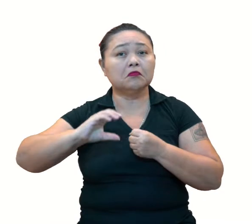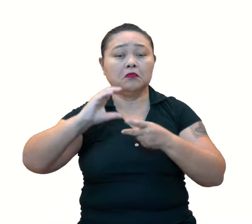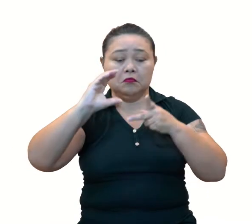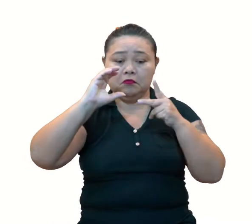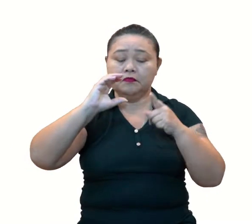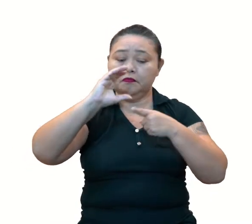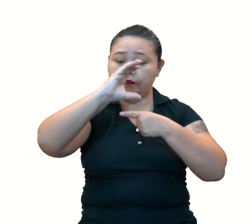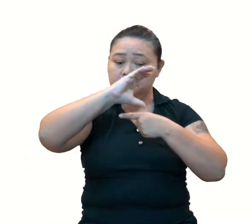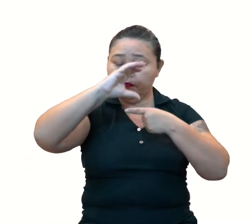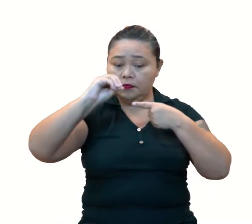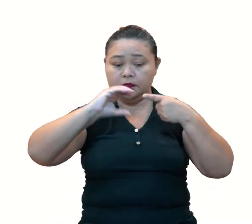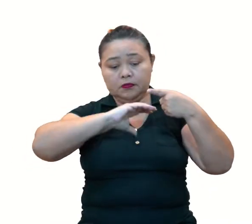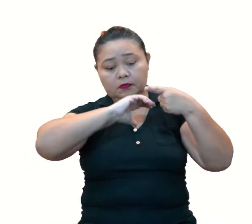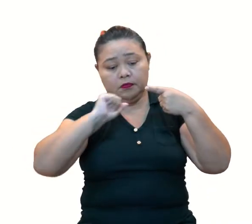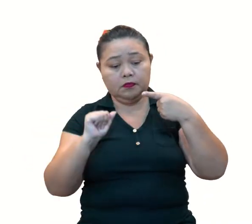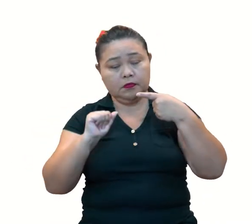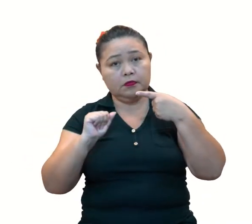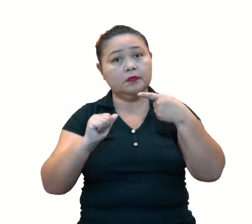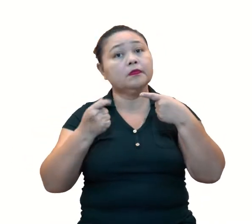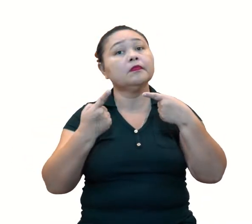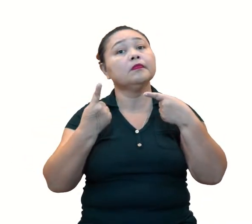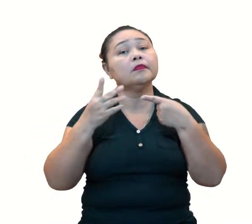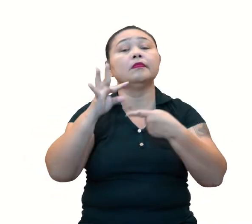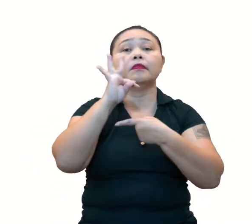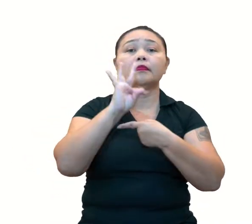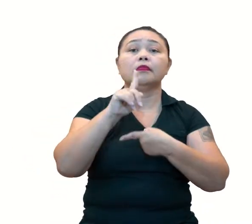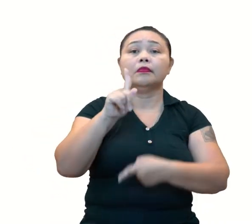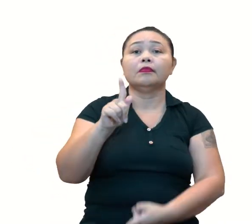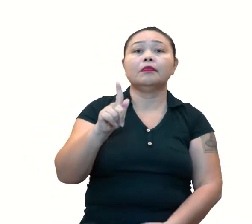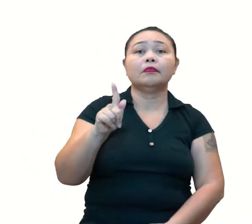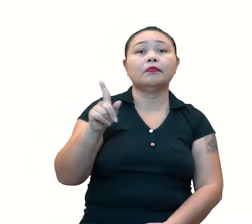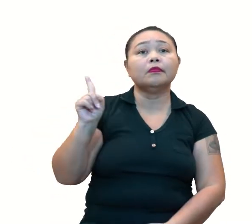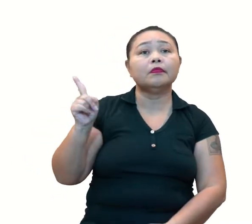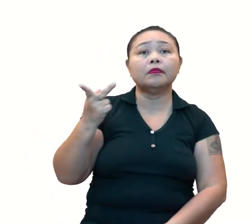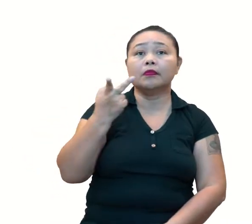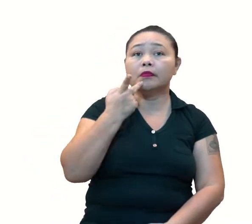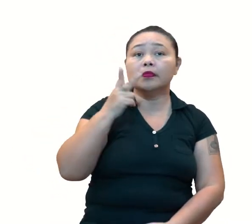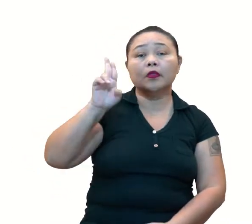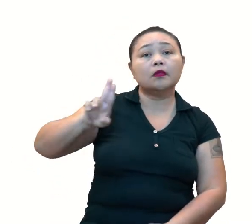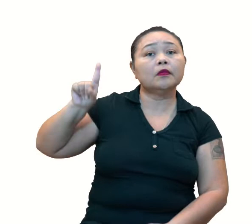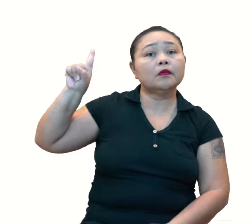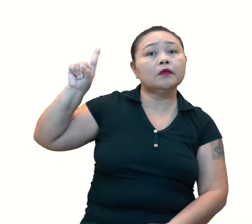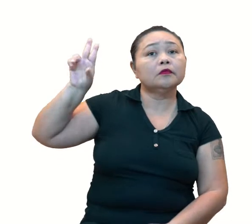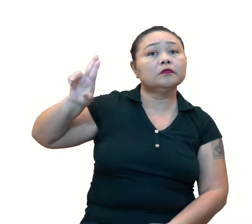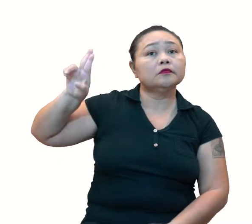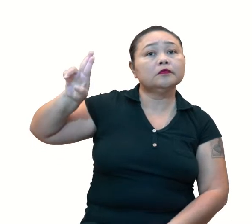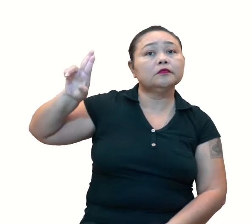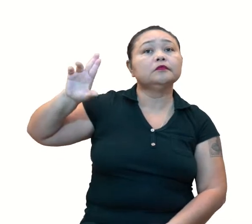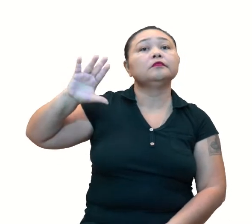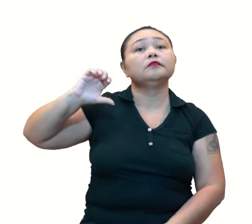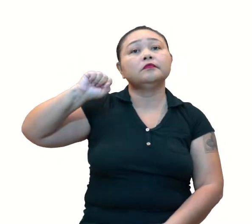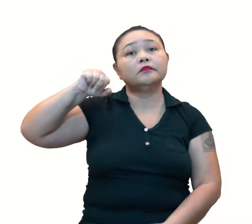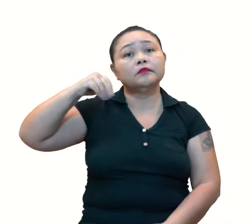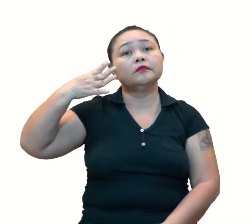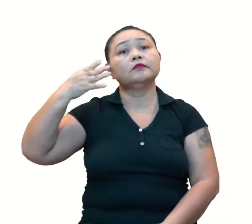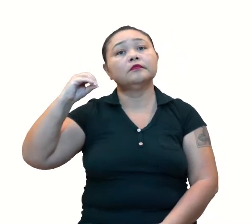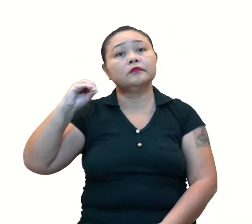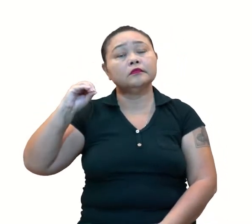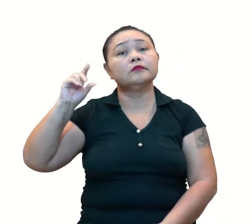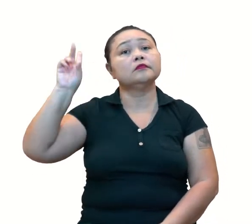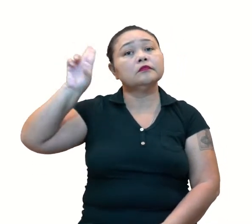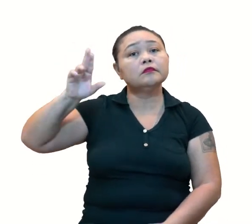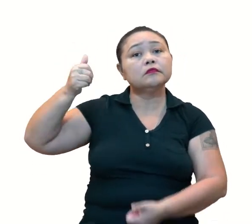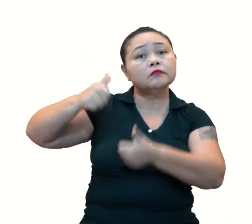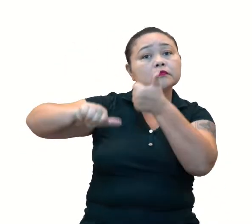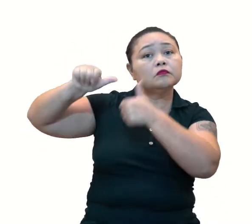oposto e cateto adjacente, tangente. E aqui ele disse, use, né? Use. Seno, cosseno, tangente, a gente que vai